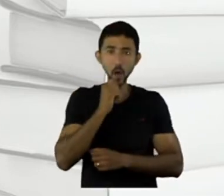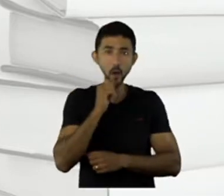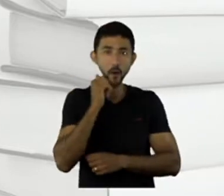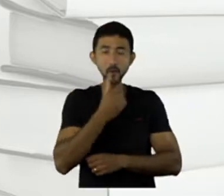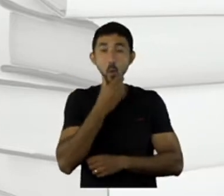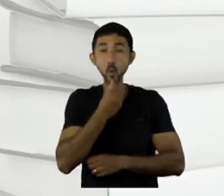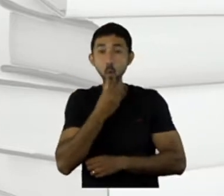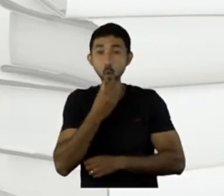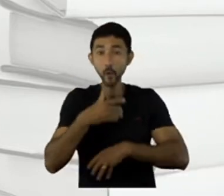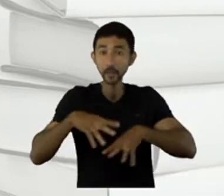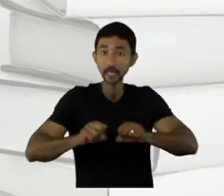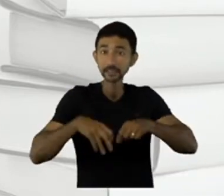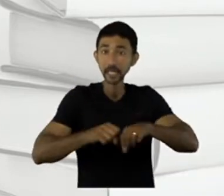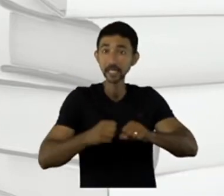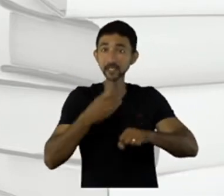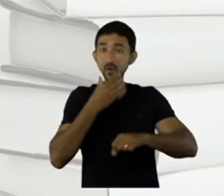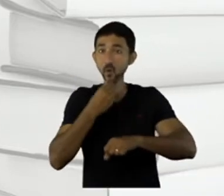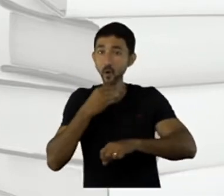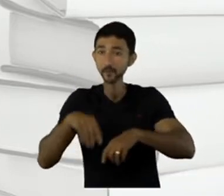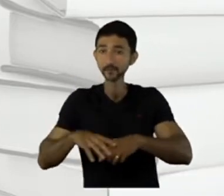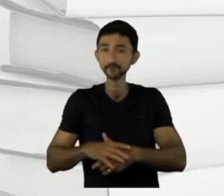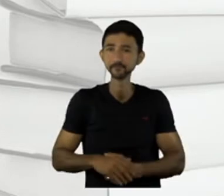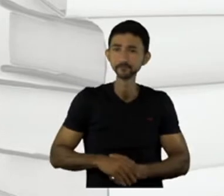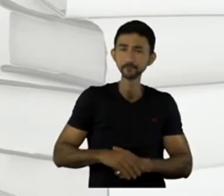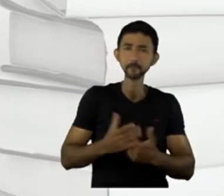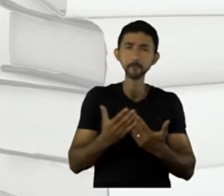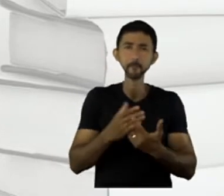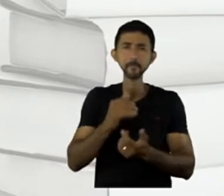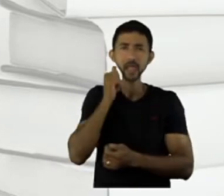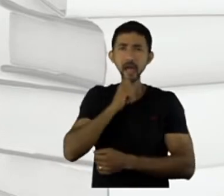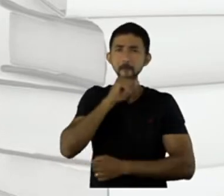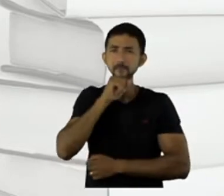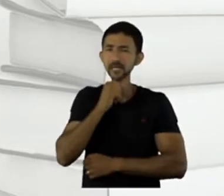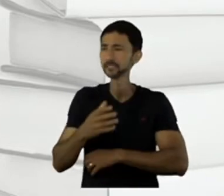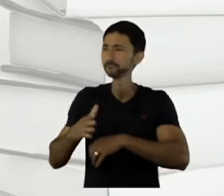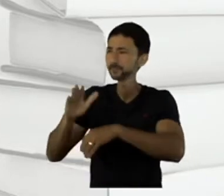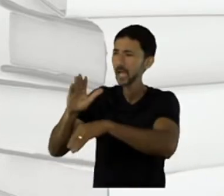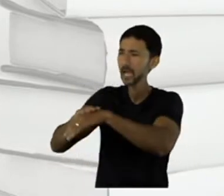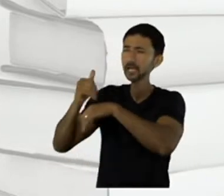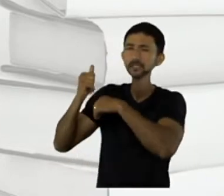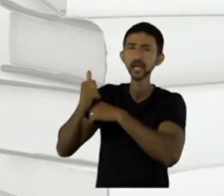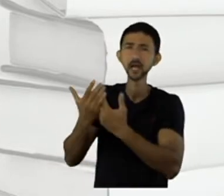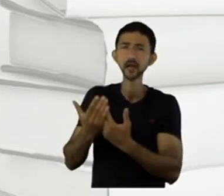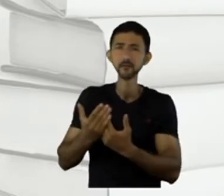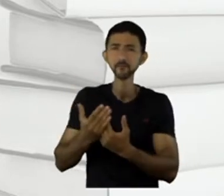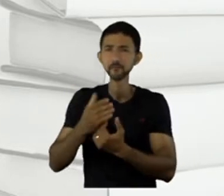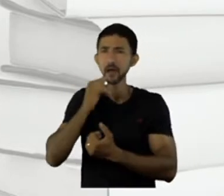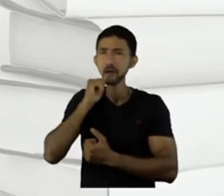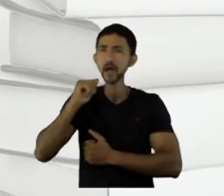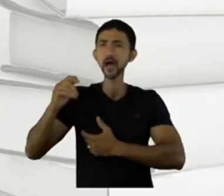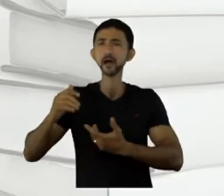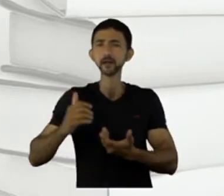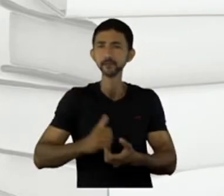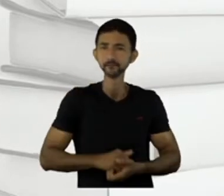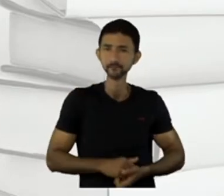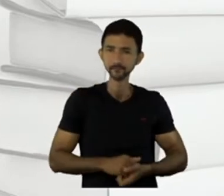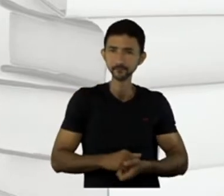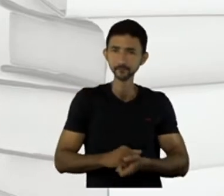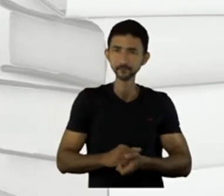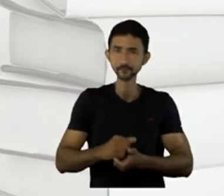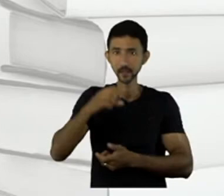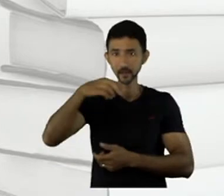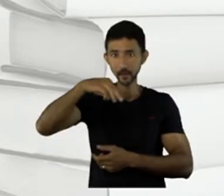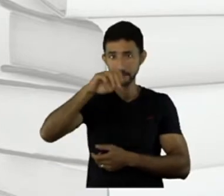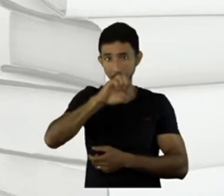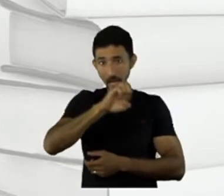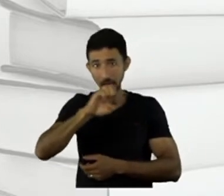é o personagem da Turma do Açaí. A mãe grita assim, mãe! Olha lá, né? Mais um